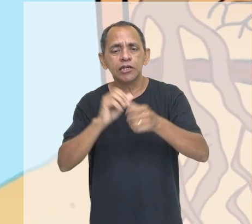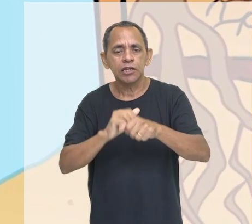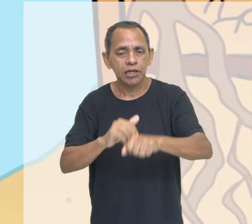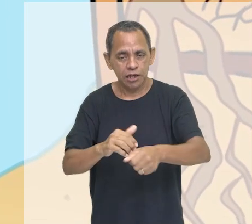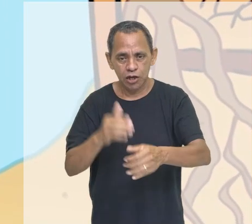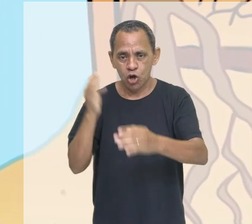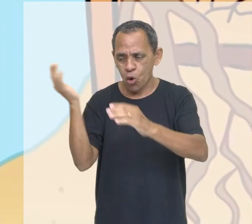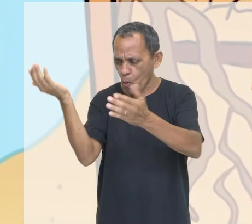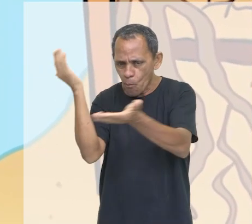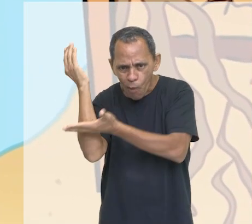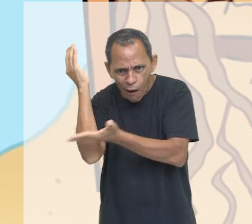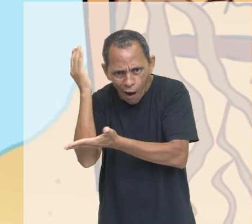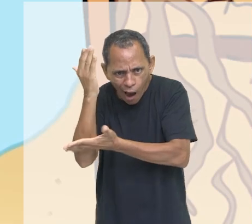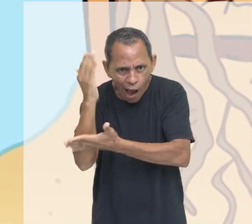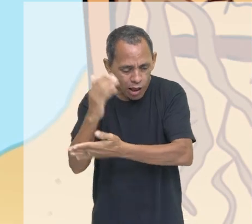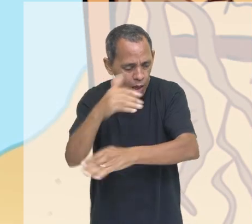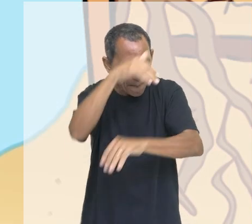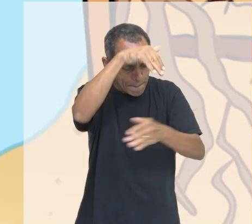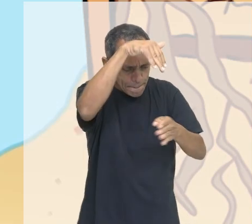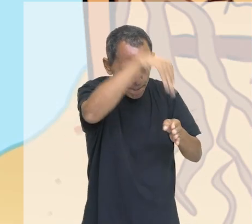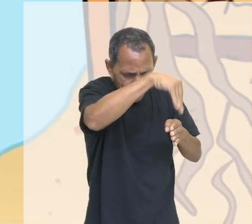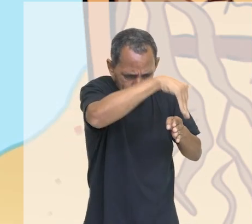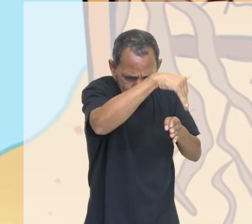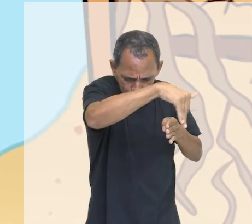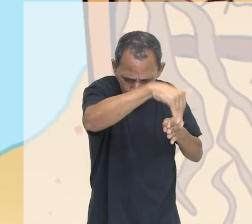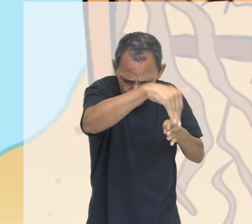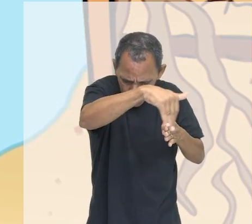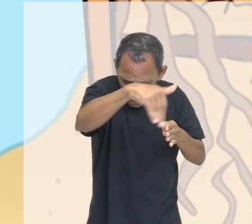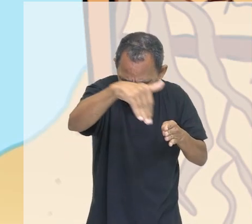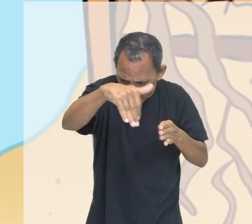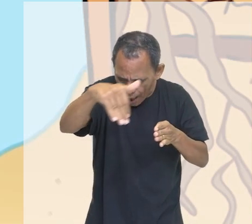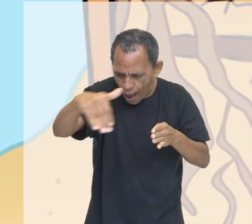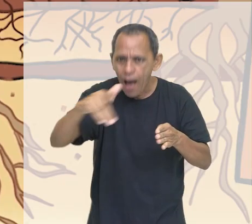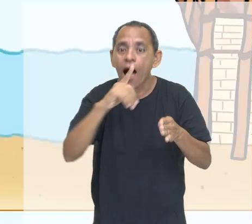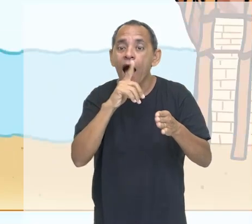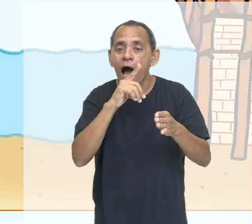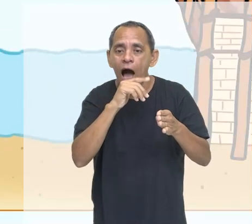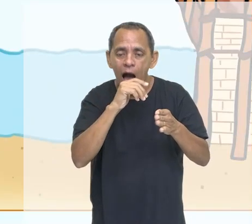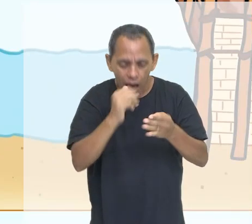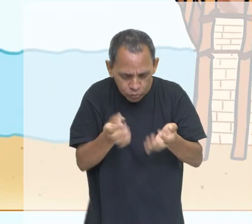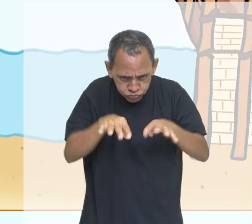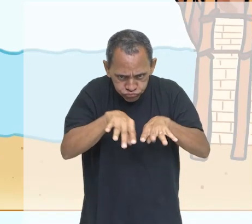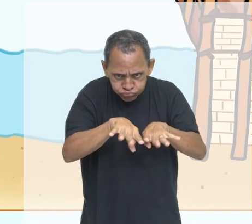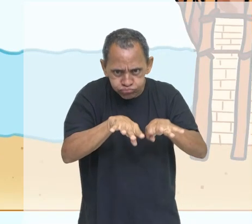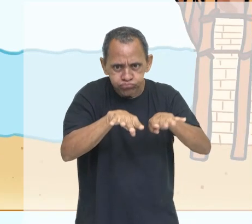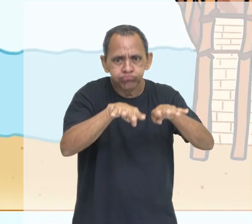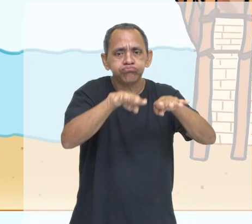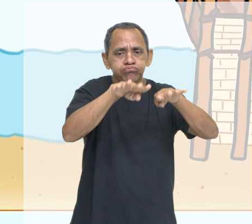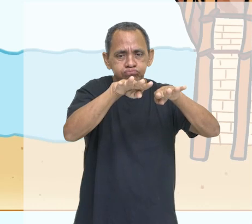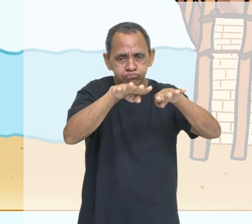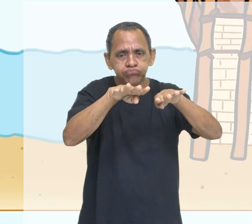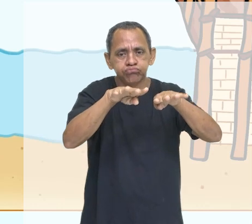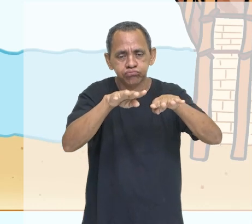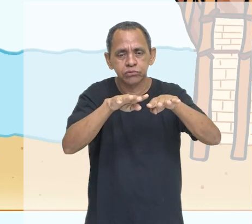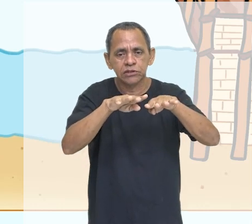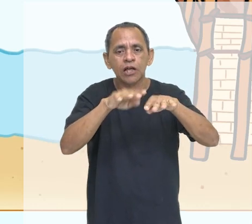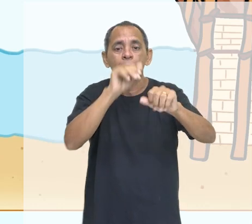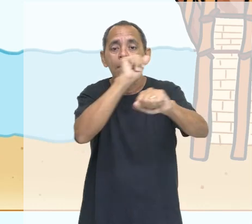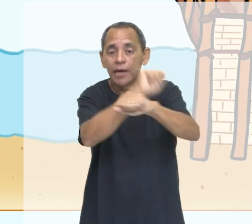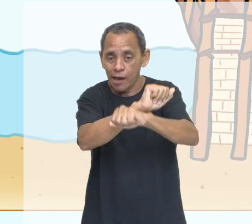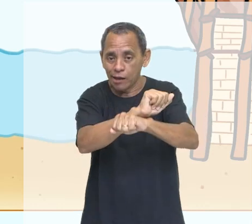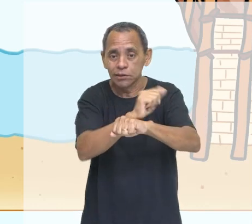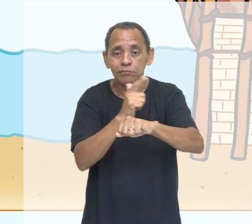madeira feita por estacas fincadas em áreas alagadas. Essas áreas são de água